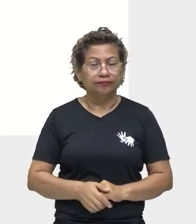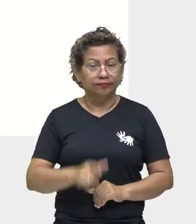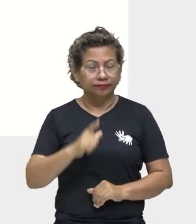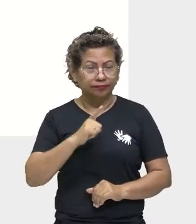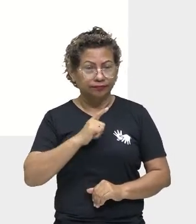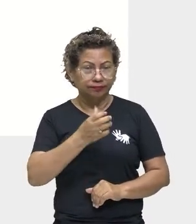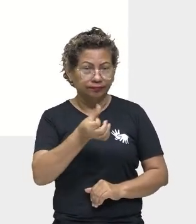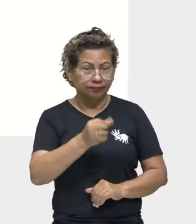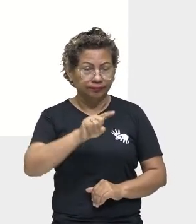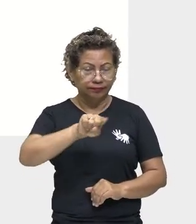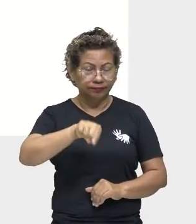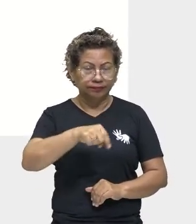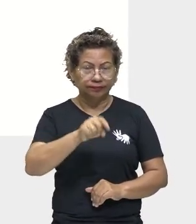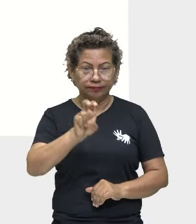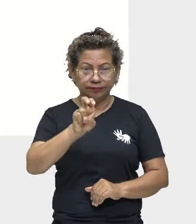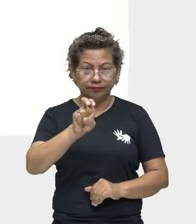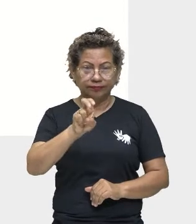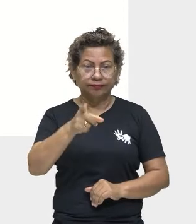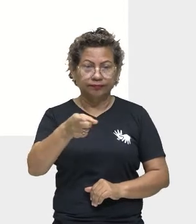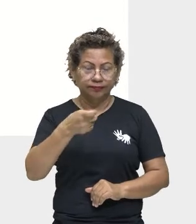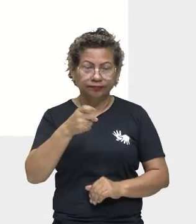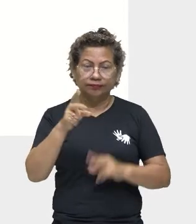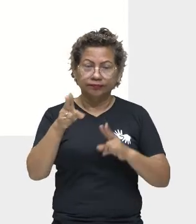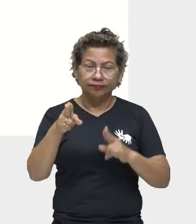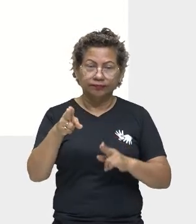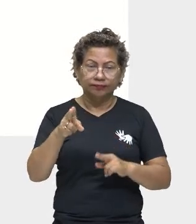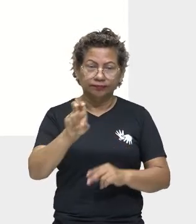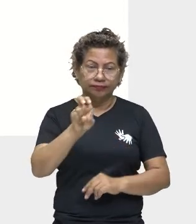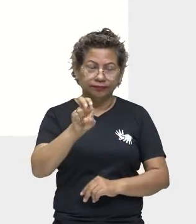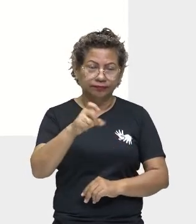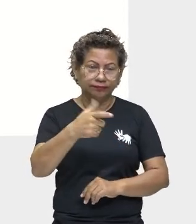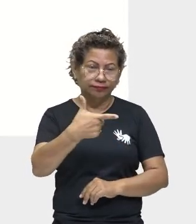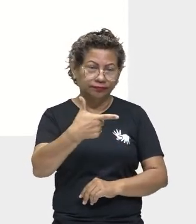6,5 de x é igual a 520.